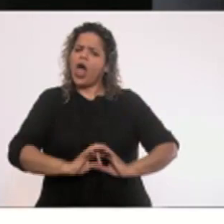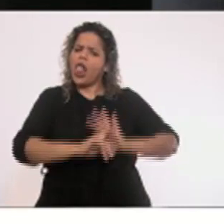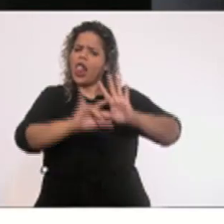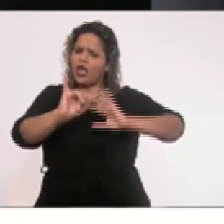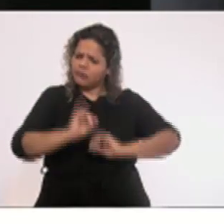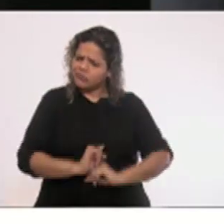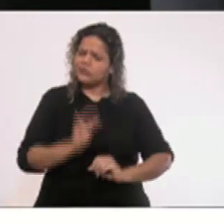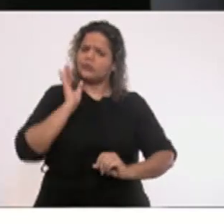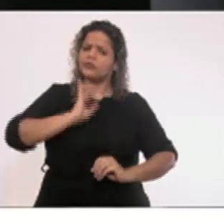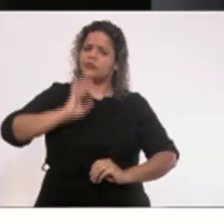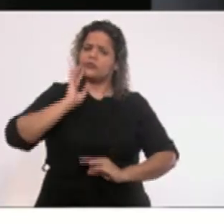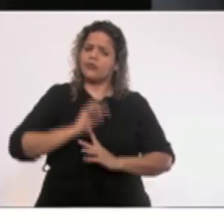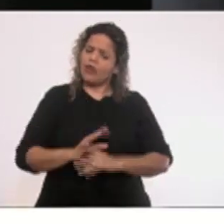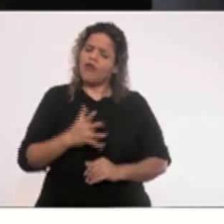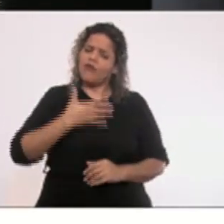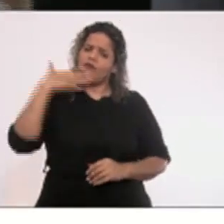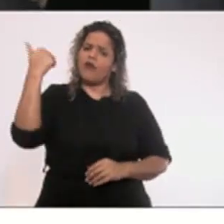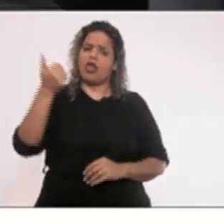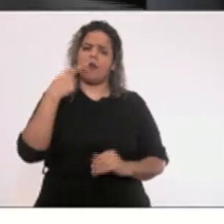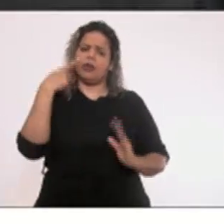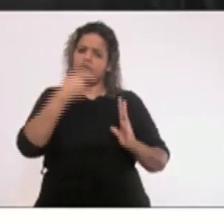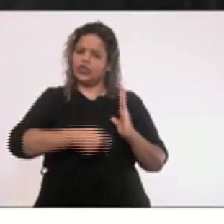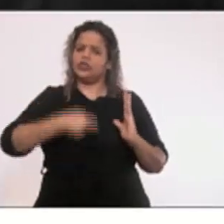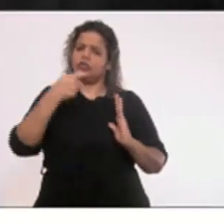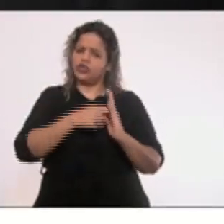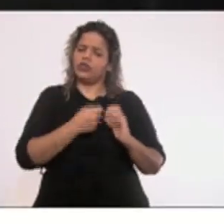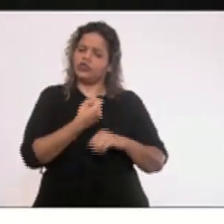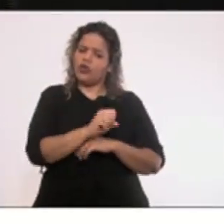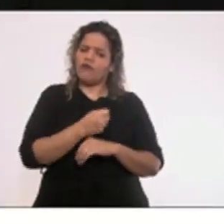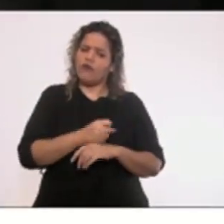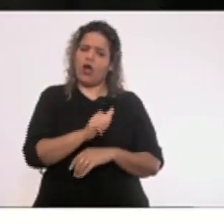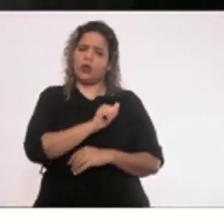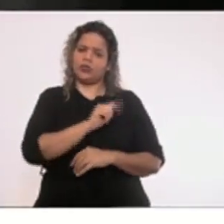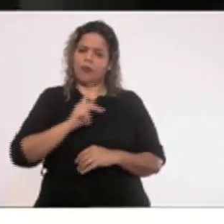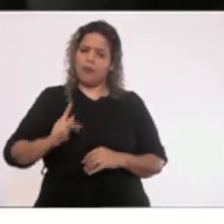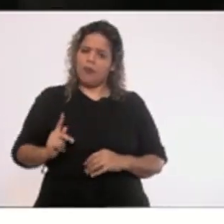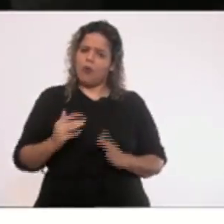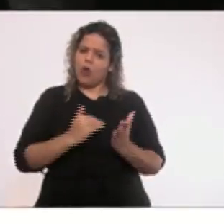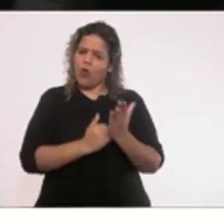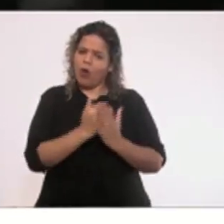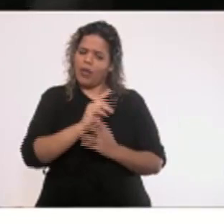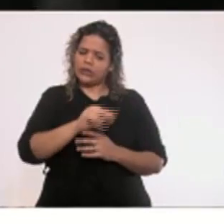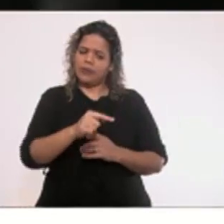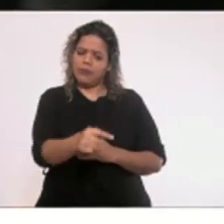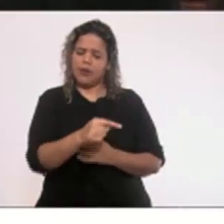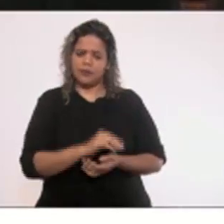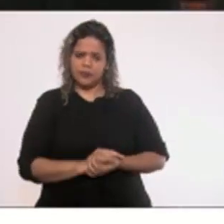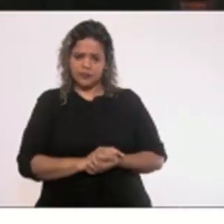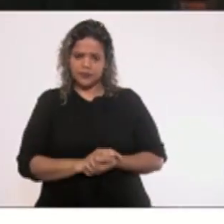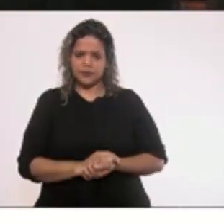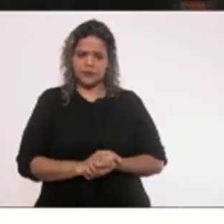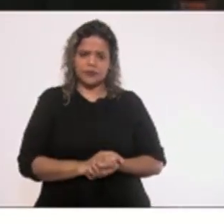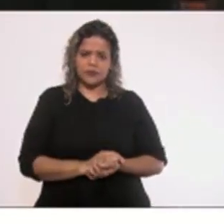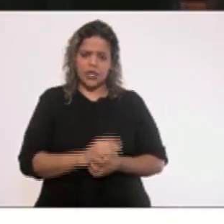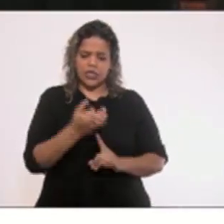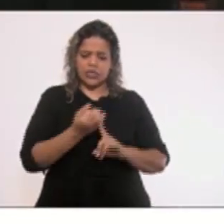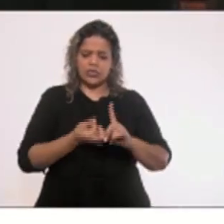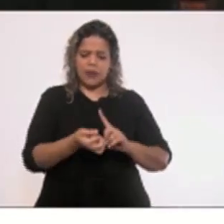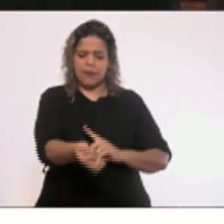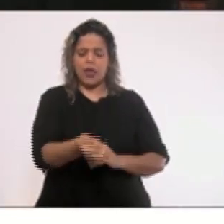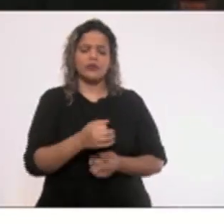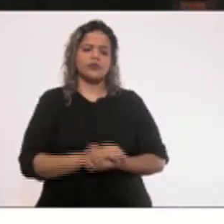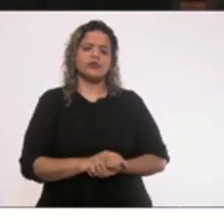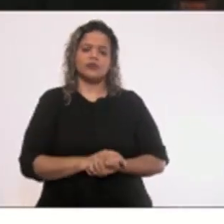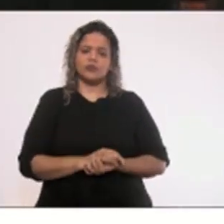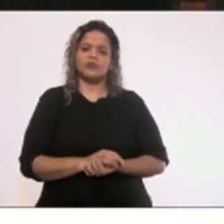muito bacana, e valeria a pena ainda insistir no esforço de uma audiência pública no iníciozinho do segundo semestre. Pode debater?